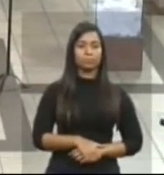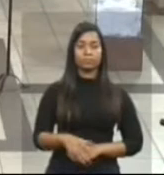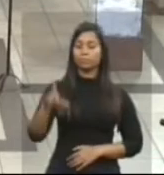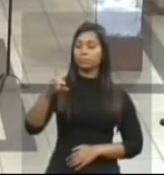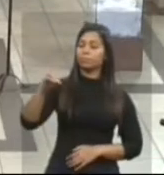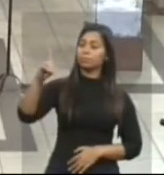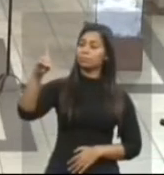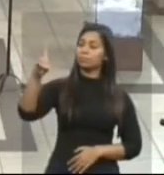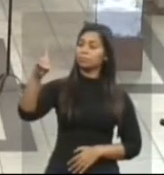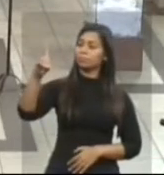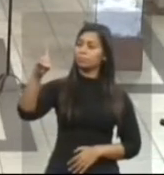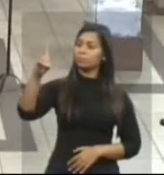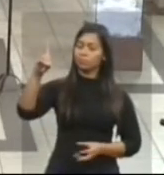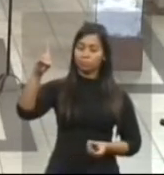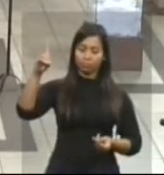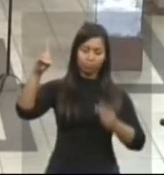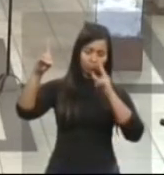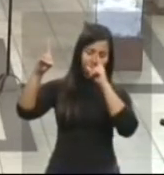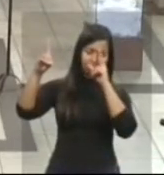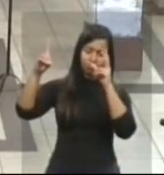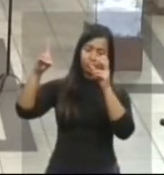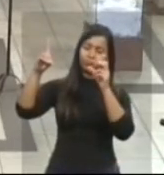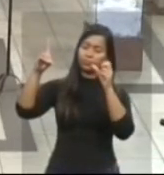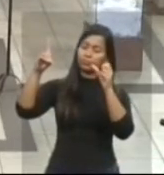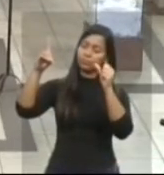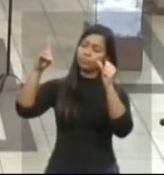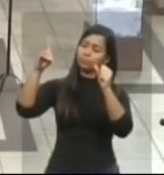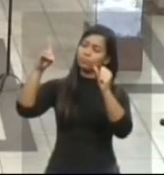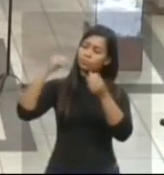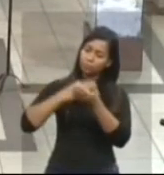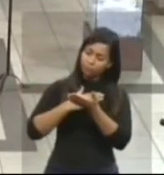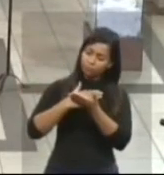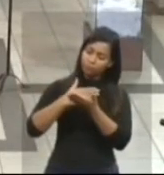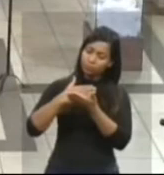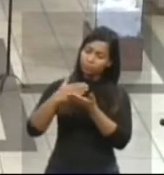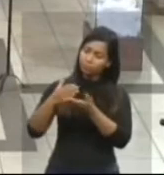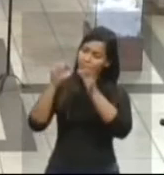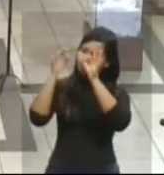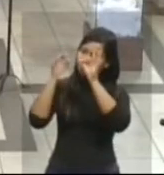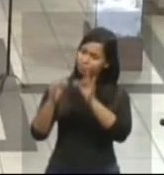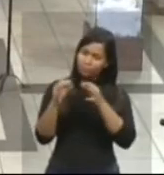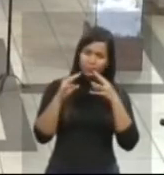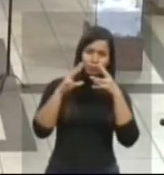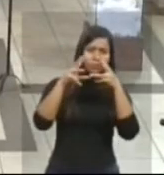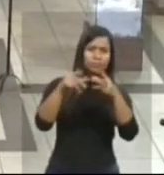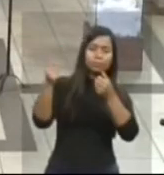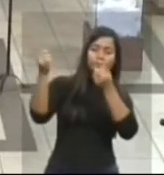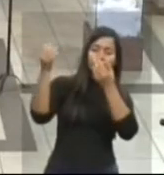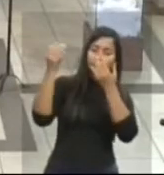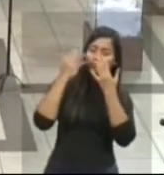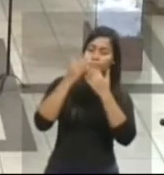Ó Deus, eterno e todo-poderoso, início e perfeição de toda a